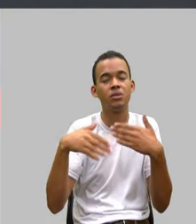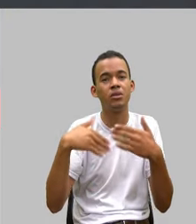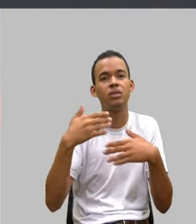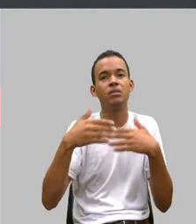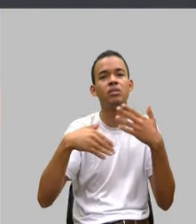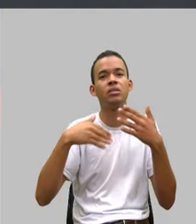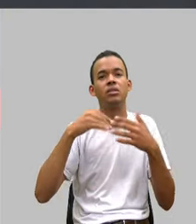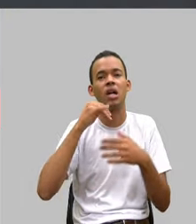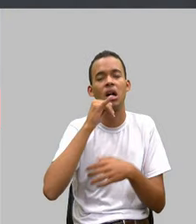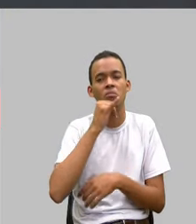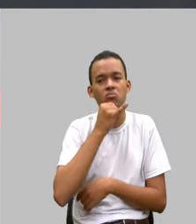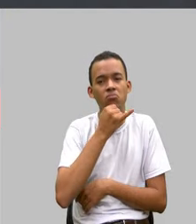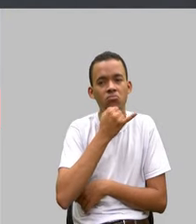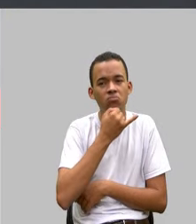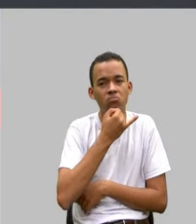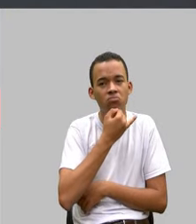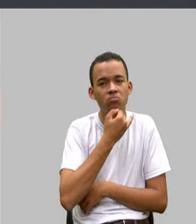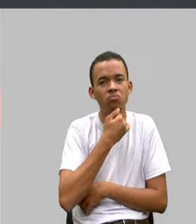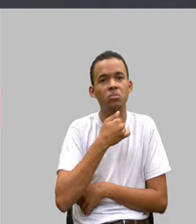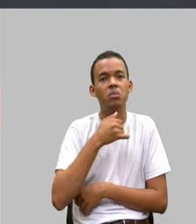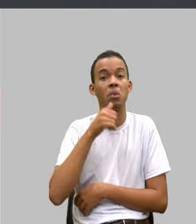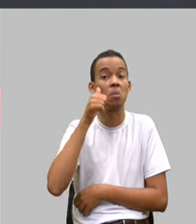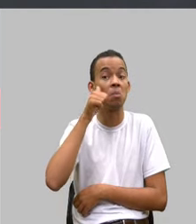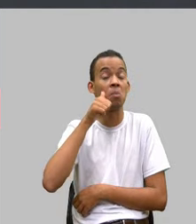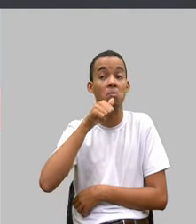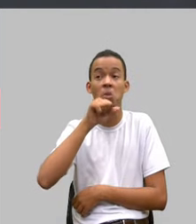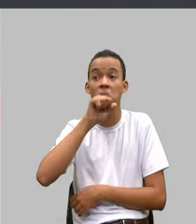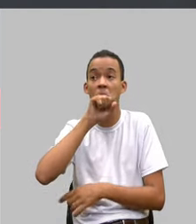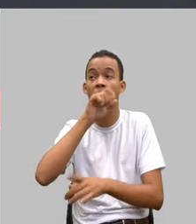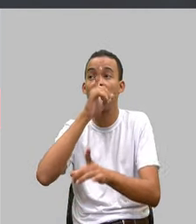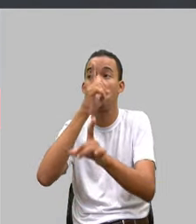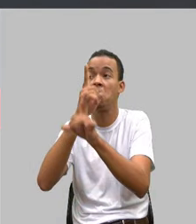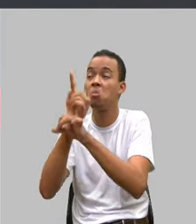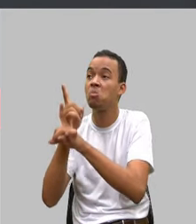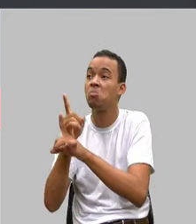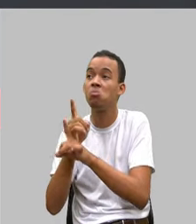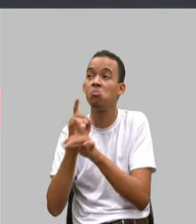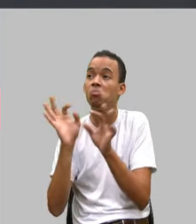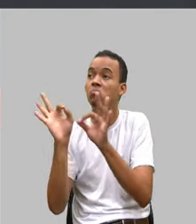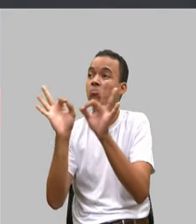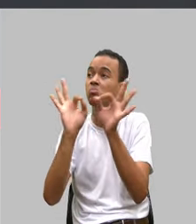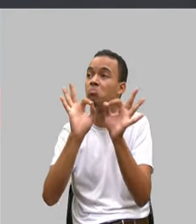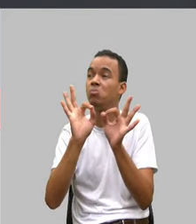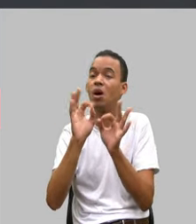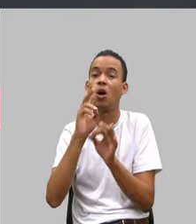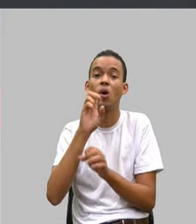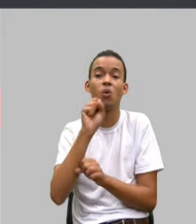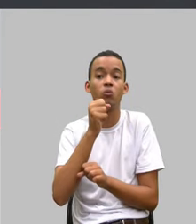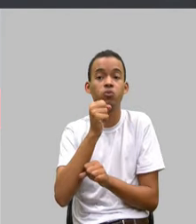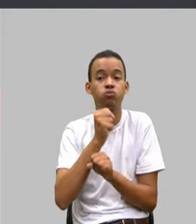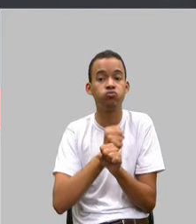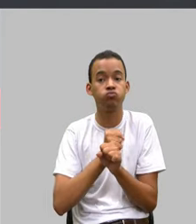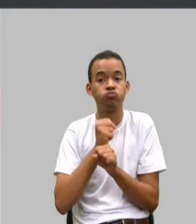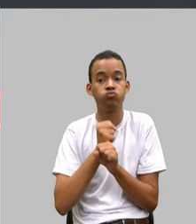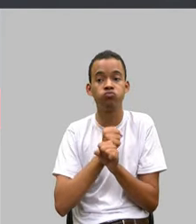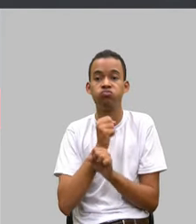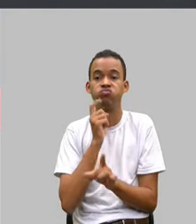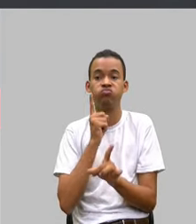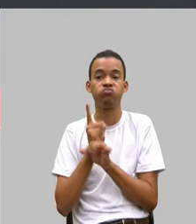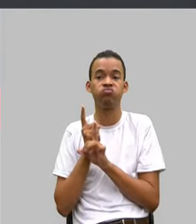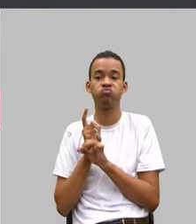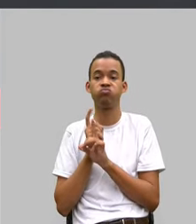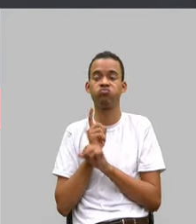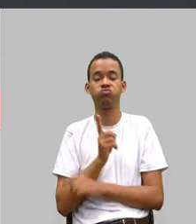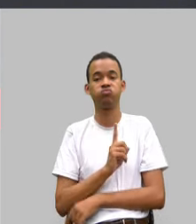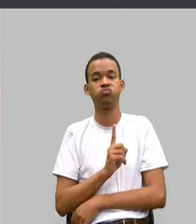não consegui mais localizar a mãe a mãe desapareceu por 8 anos né vou vou resumir que ela desapareceu por 8 anos